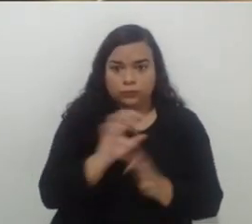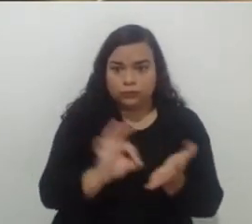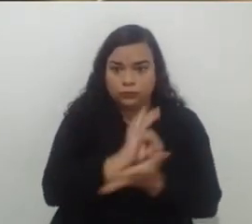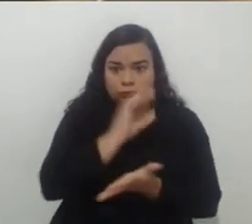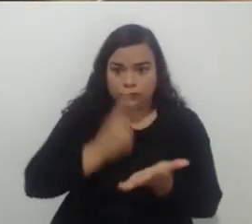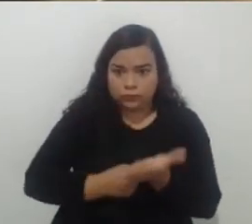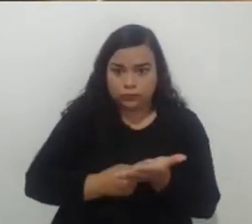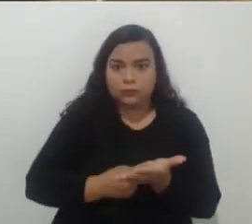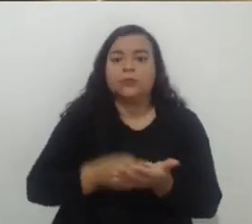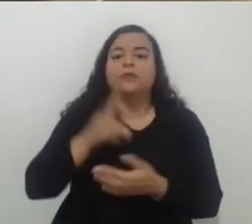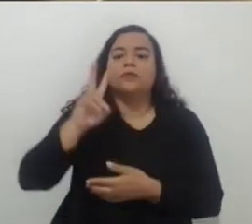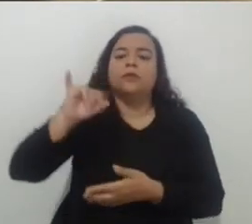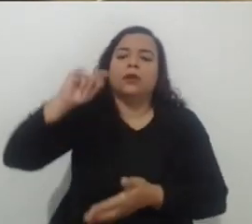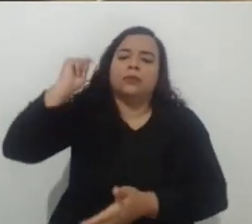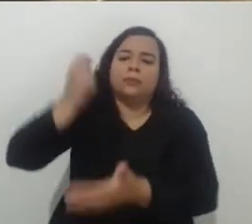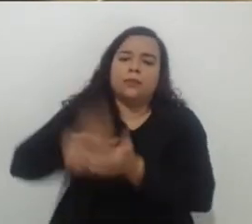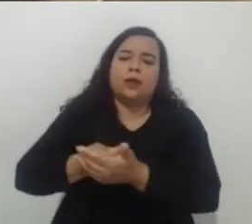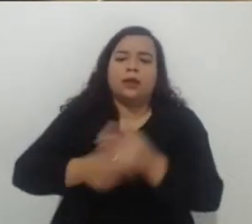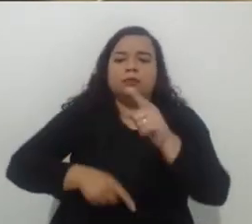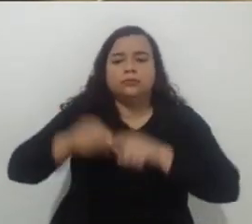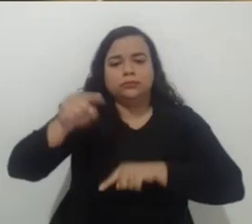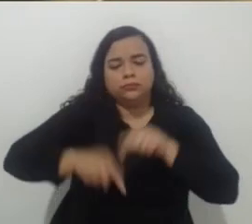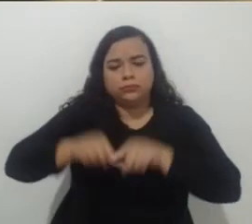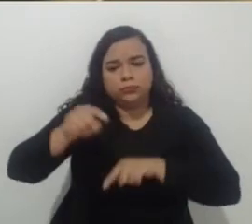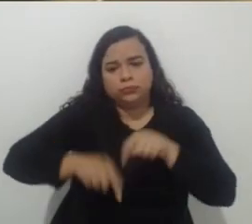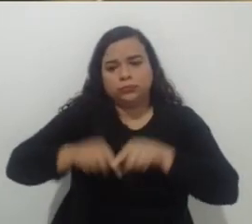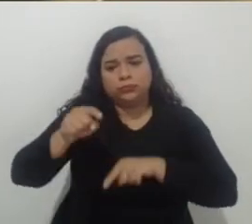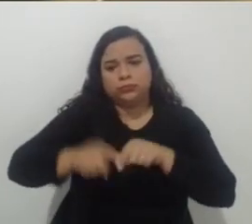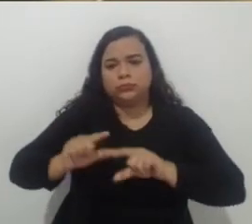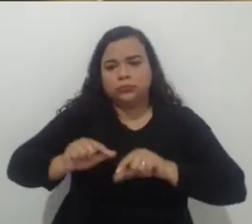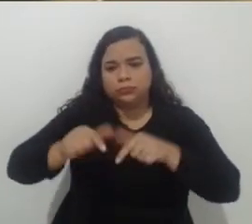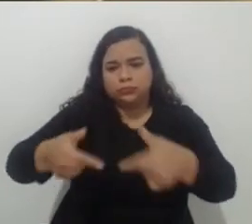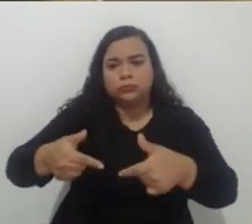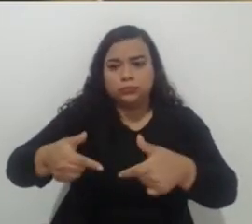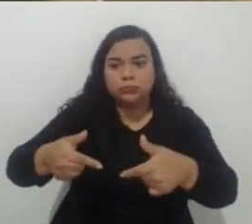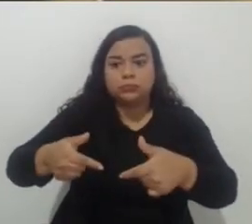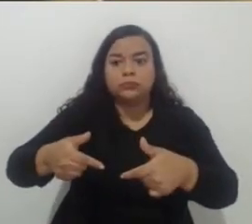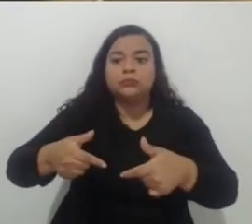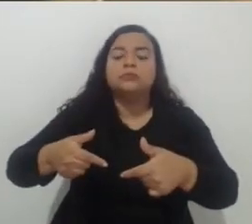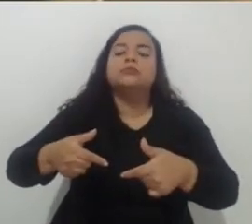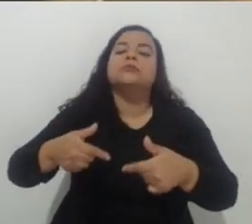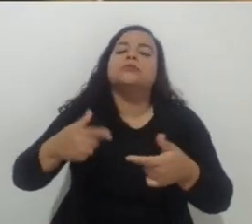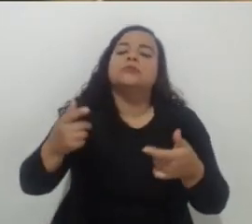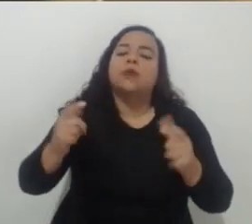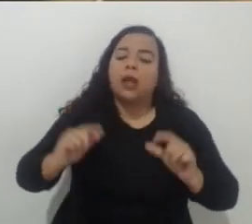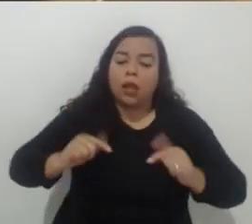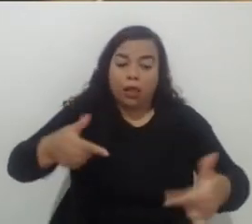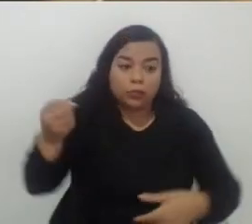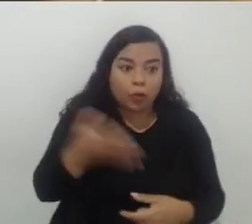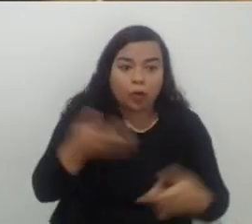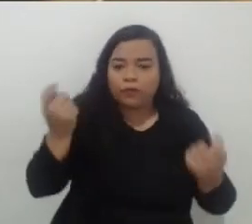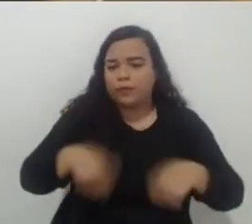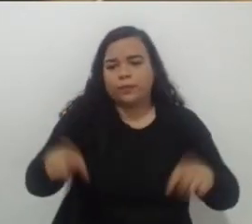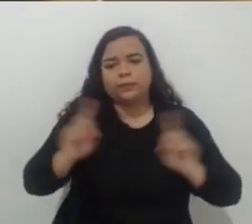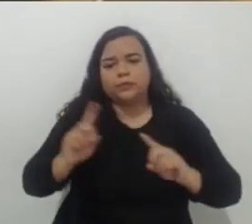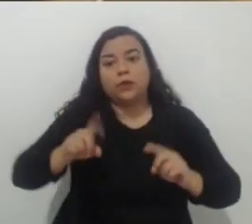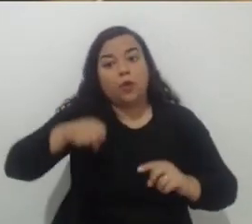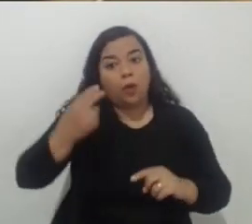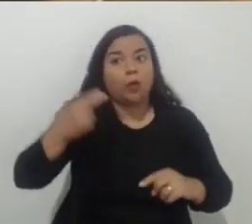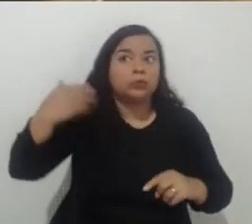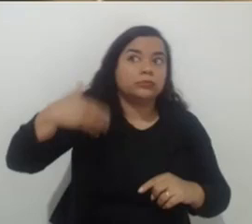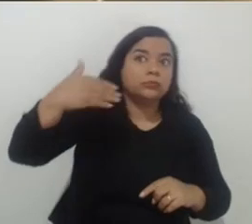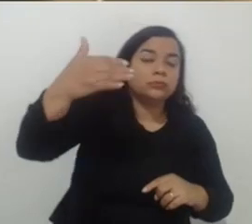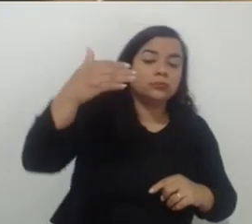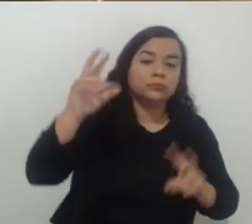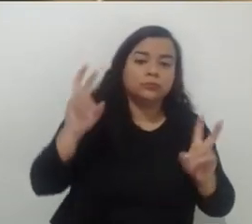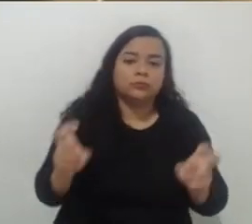instrumento precatório já expedido, sem ser necessário qualquer ato novo ou subsequente deste fato